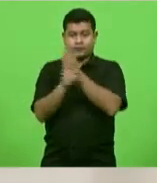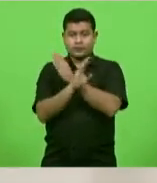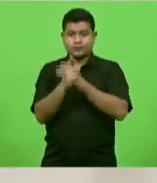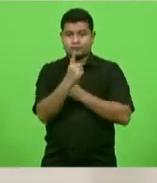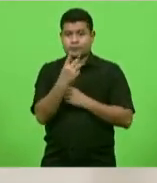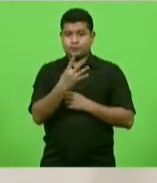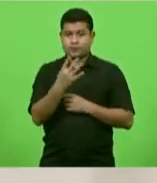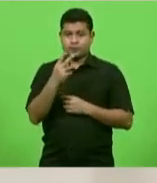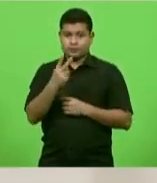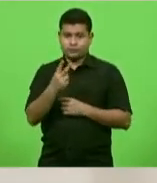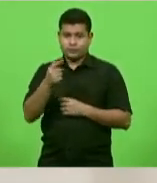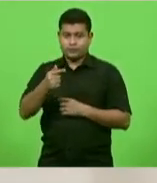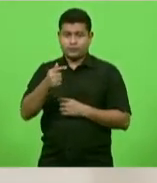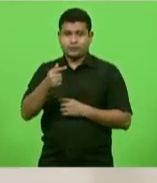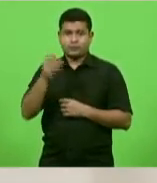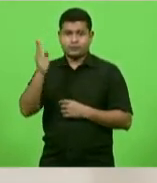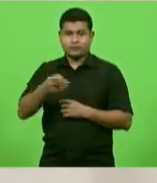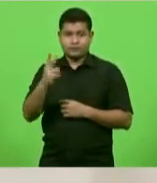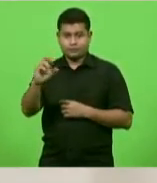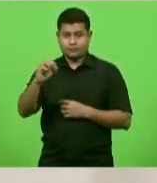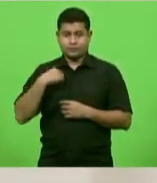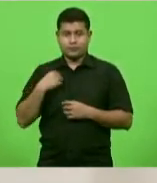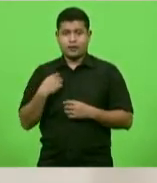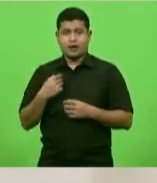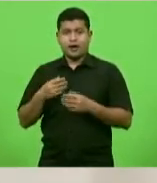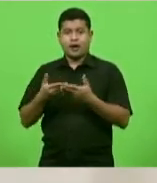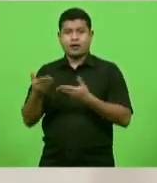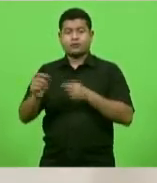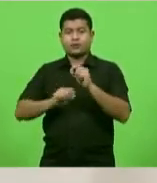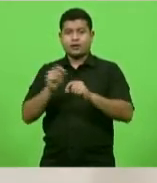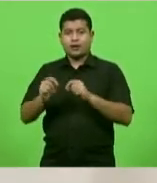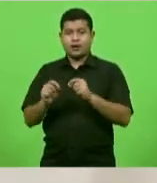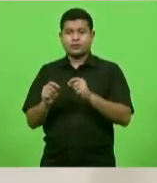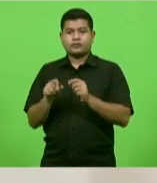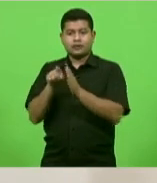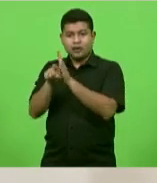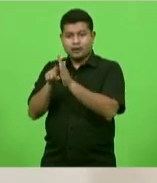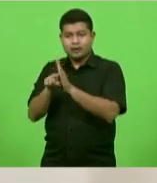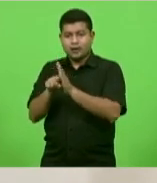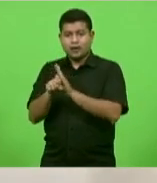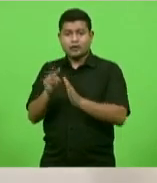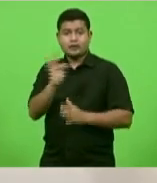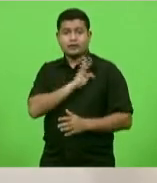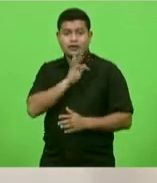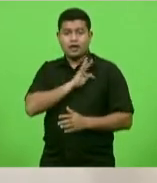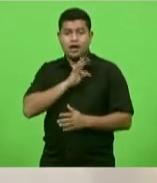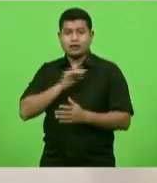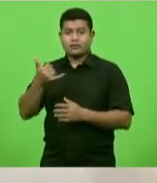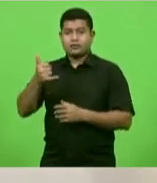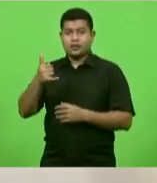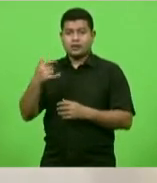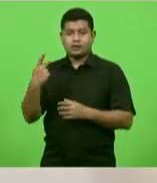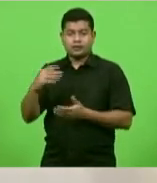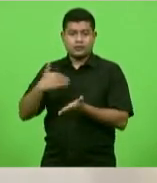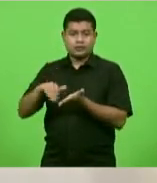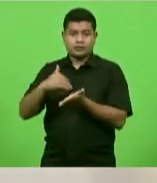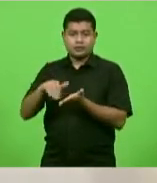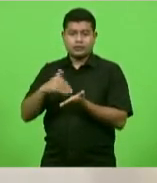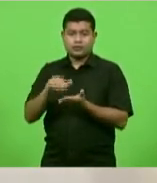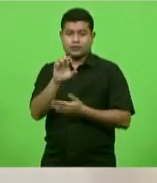1427, referente à realização de perícia técnica no celular do então secretário de Saúde,